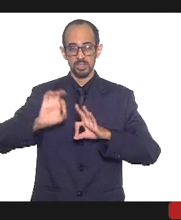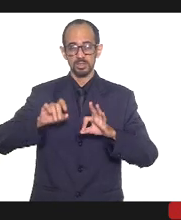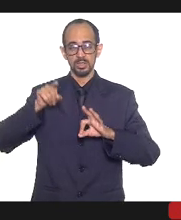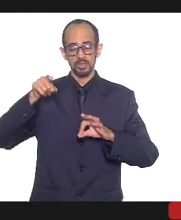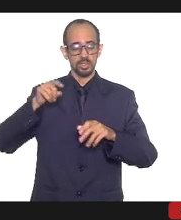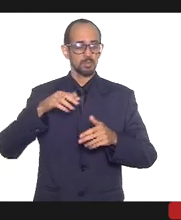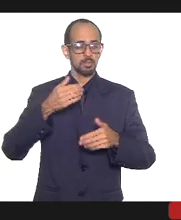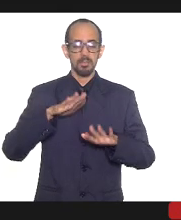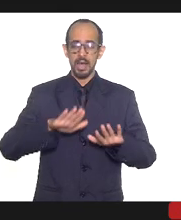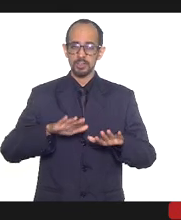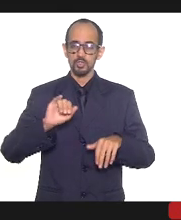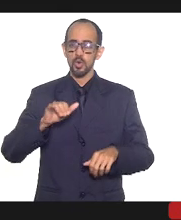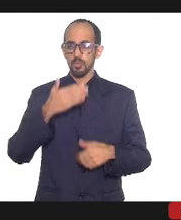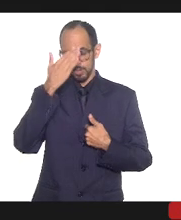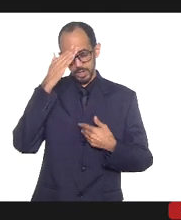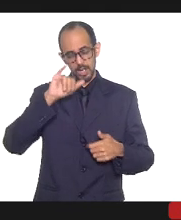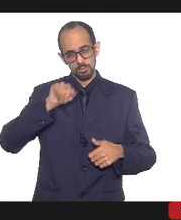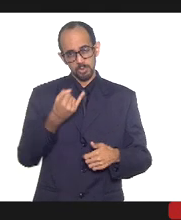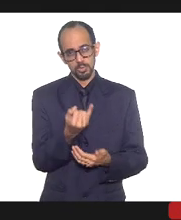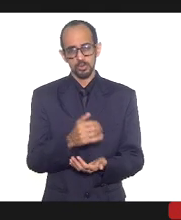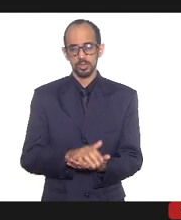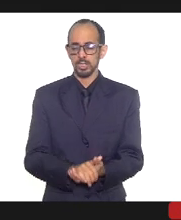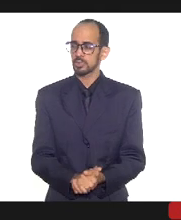bom, deputado? Obrigado.